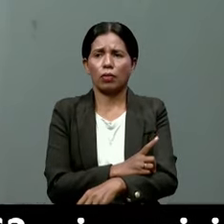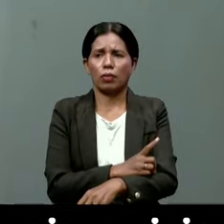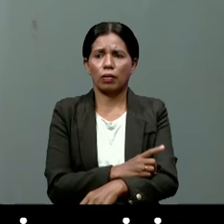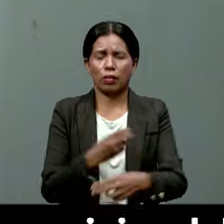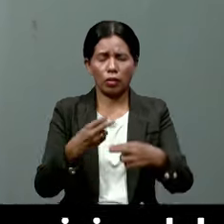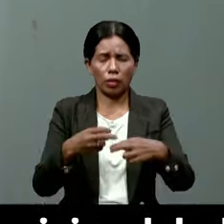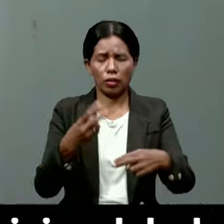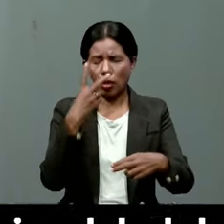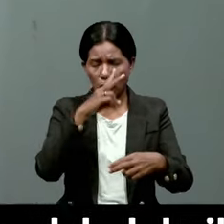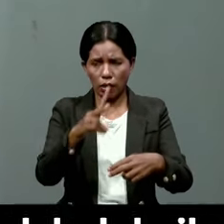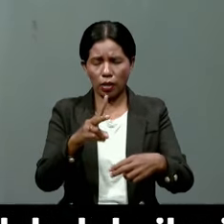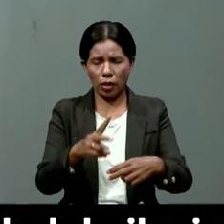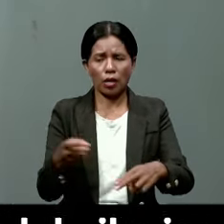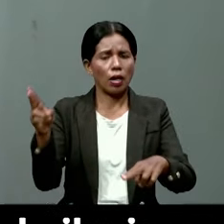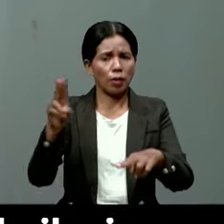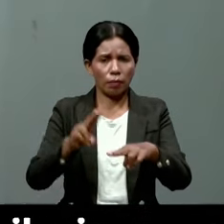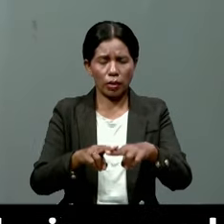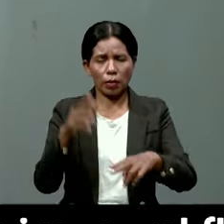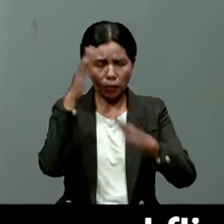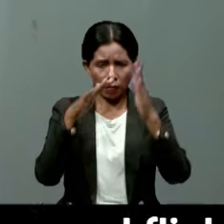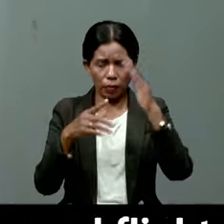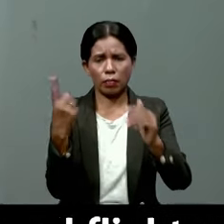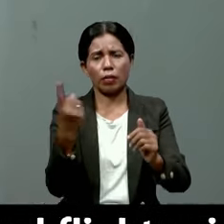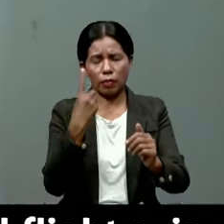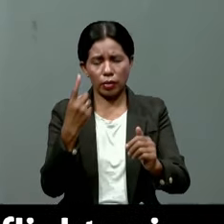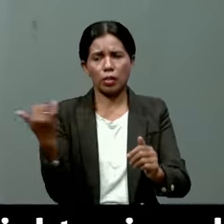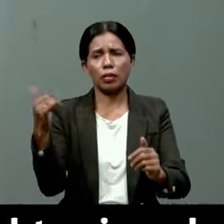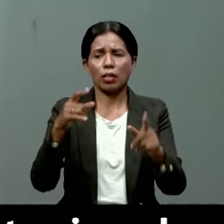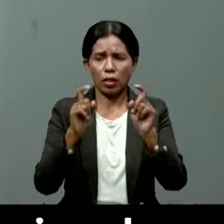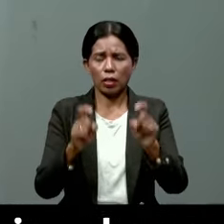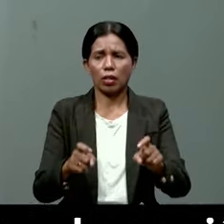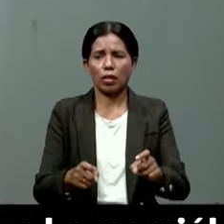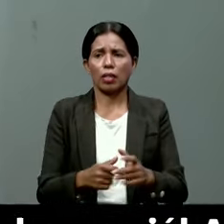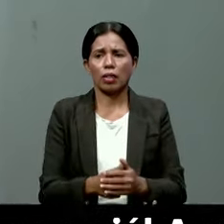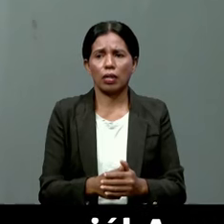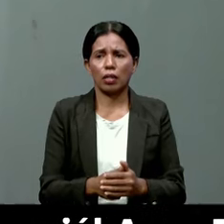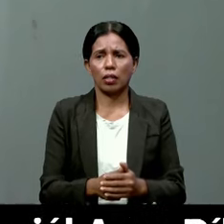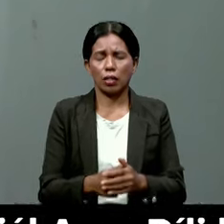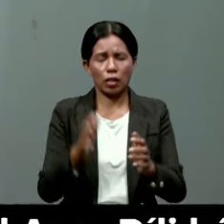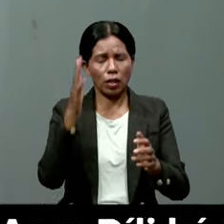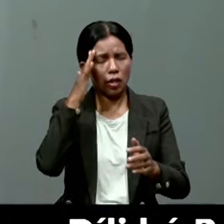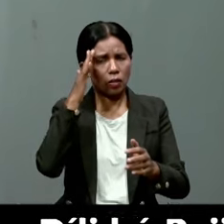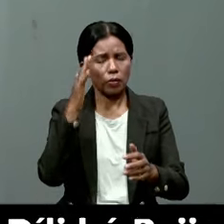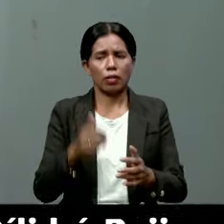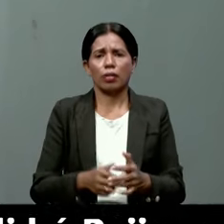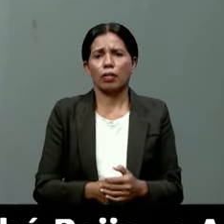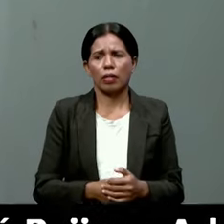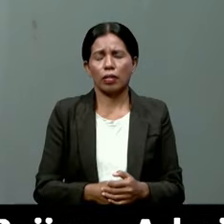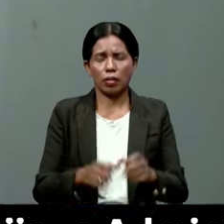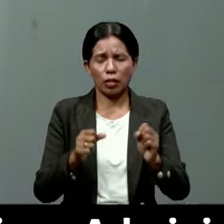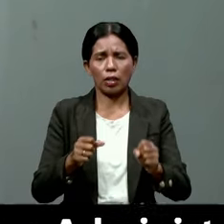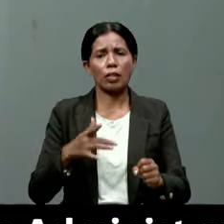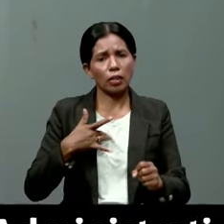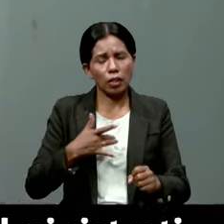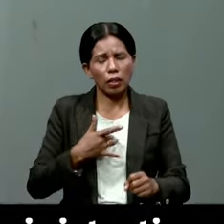situasang nebe mak aumenta la dia pior lita ha no insira tenki aware ka tenki sadarona tenki consciente ona